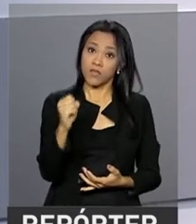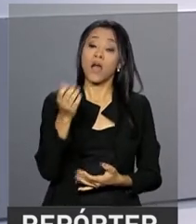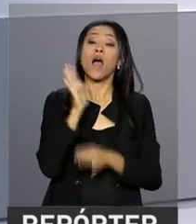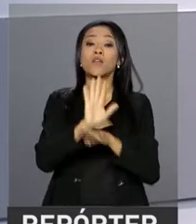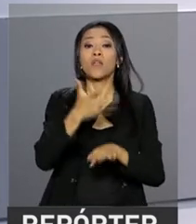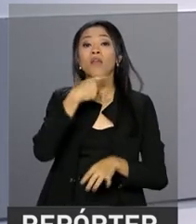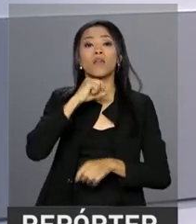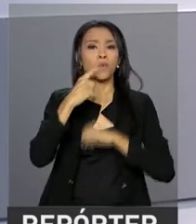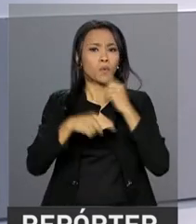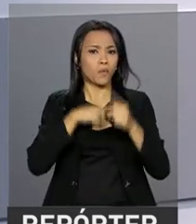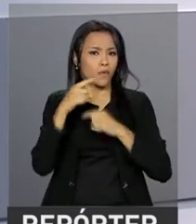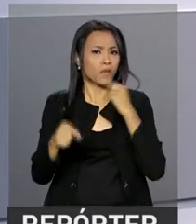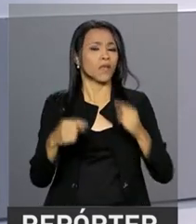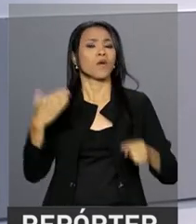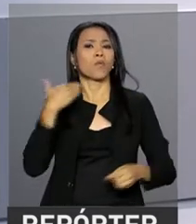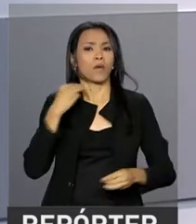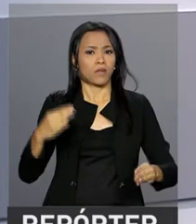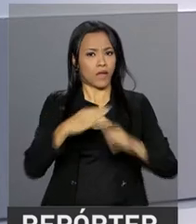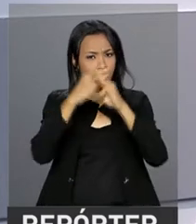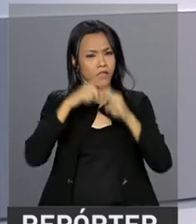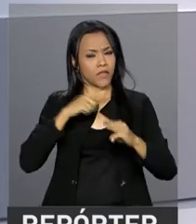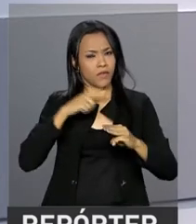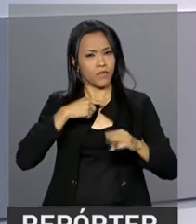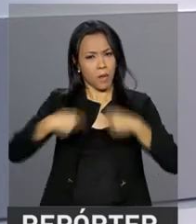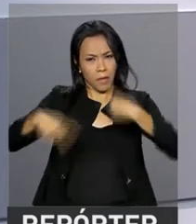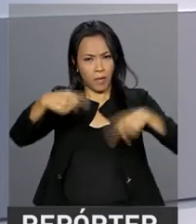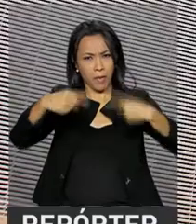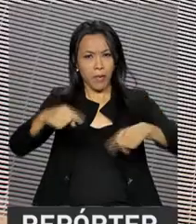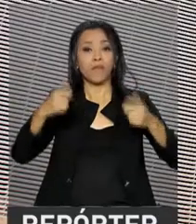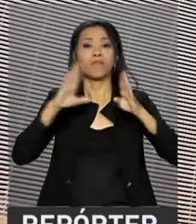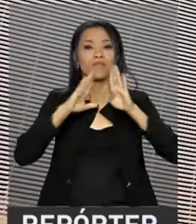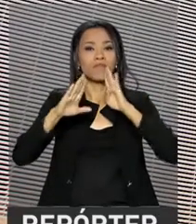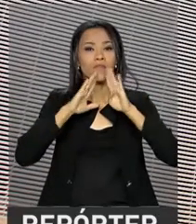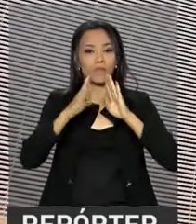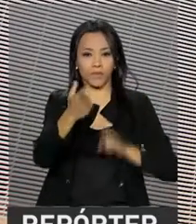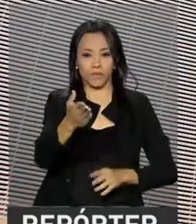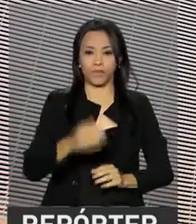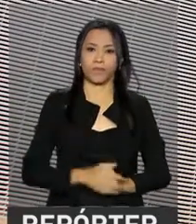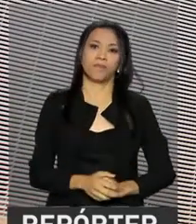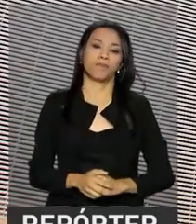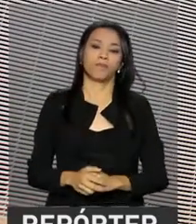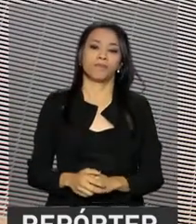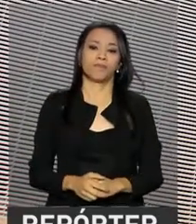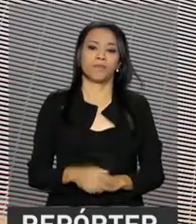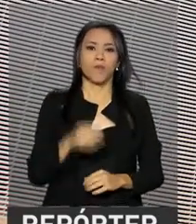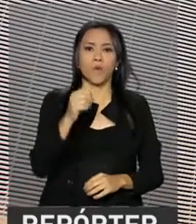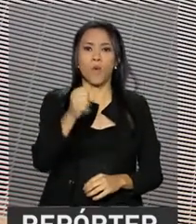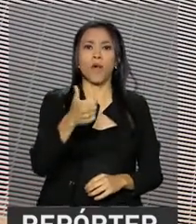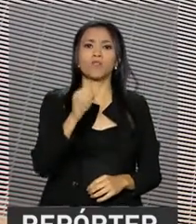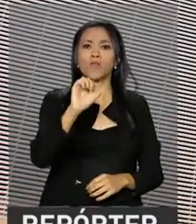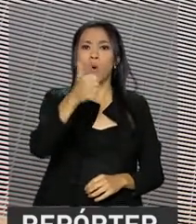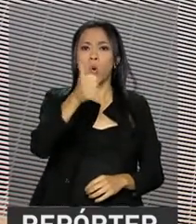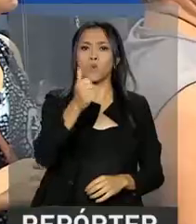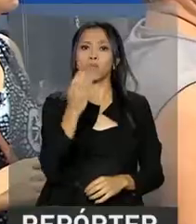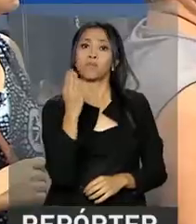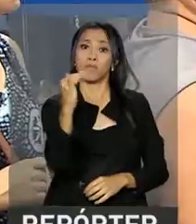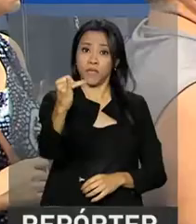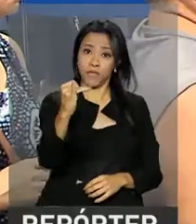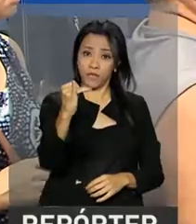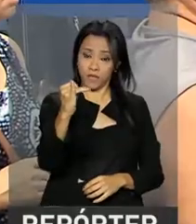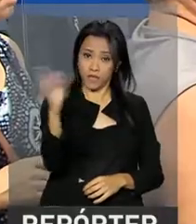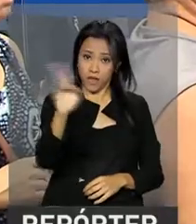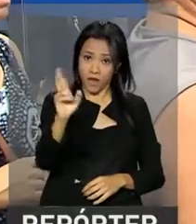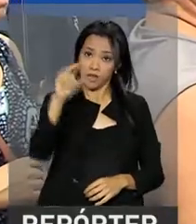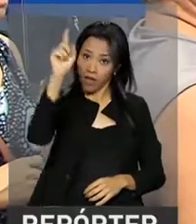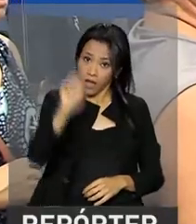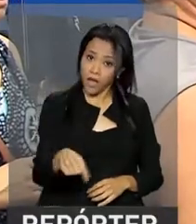dúvidas, a Caixa realizou um debate pelo Facebook. quase 11 bilhões de reais. Esse é o